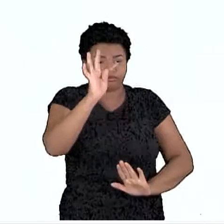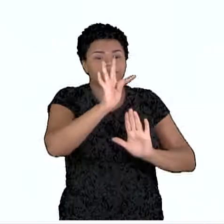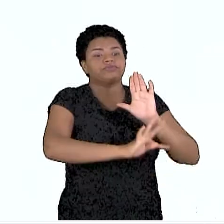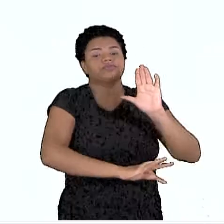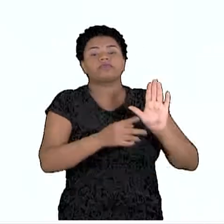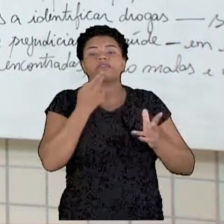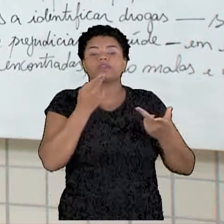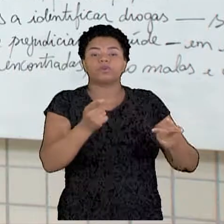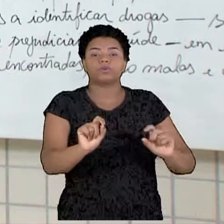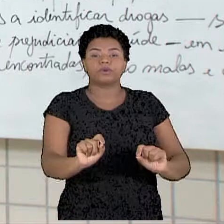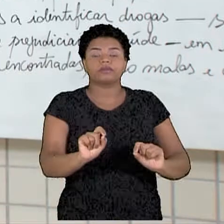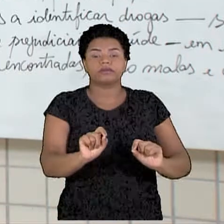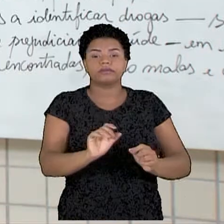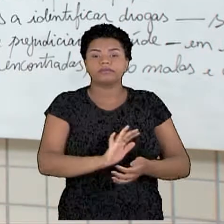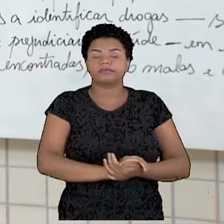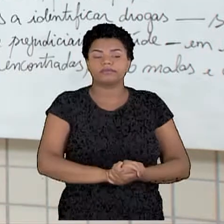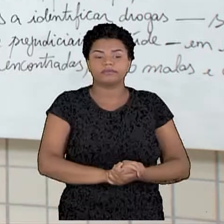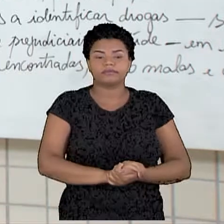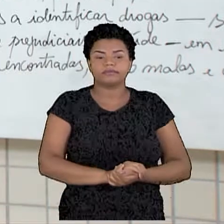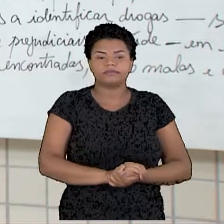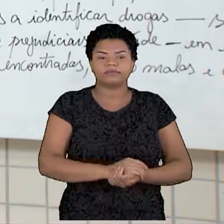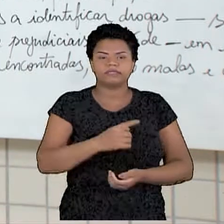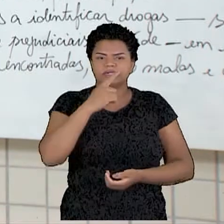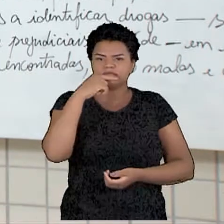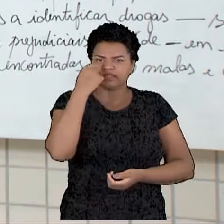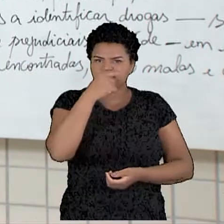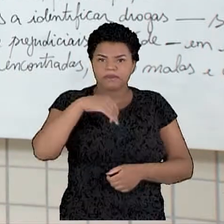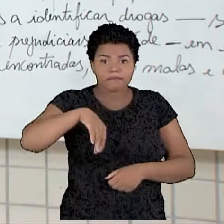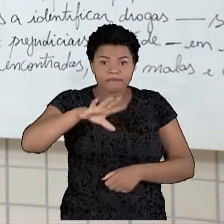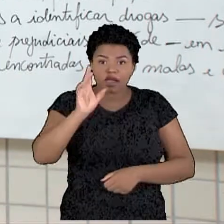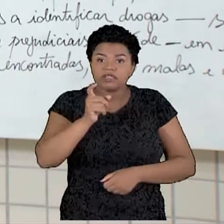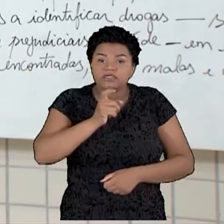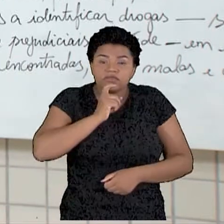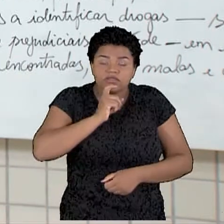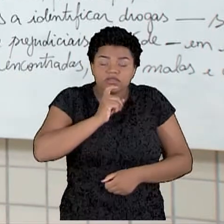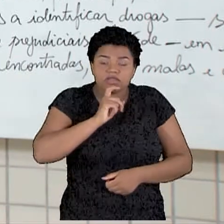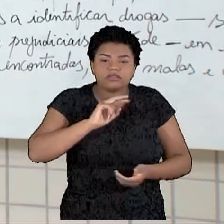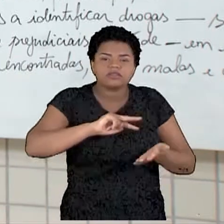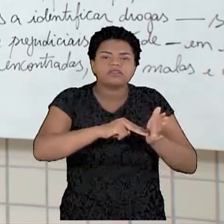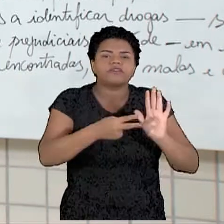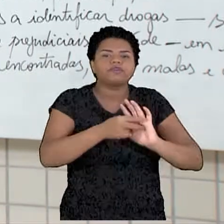o quê? Quanto mais o narizinho do cão for gelado, indica o quê?